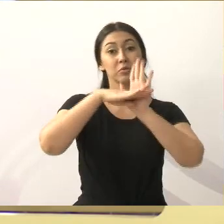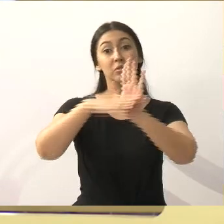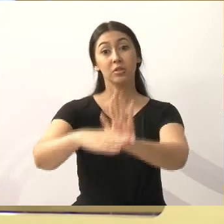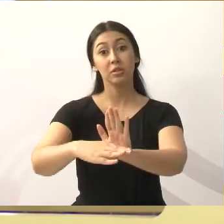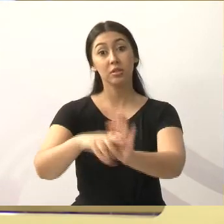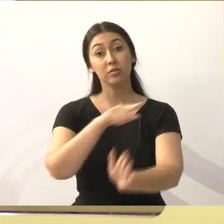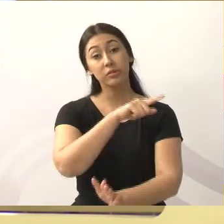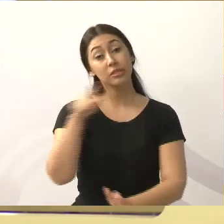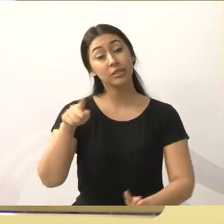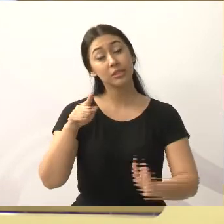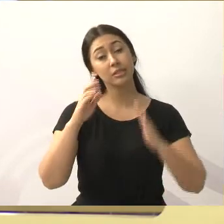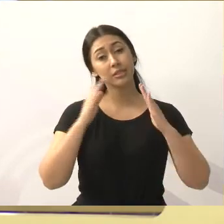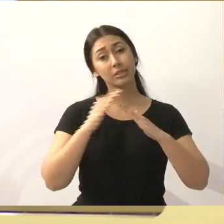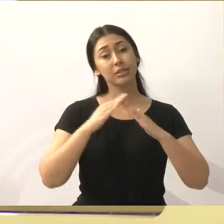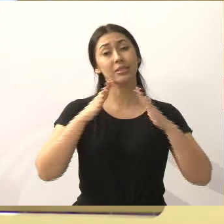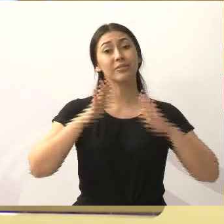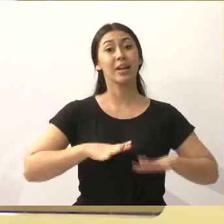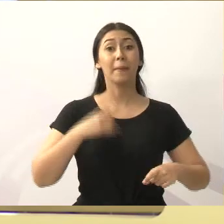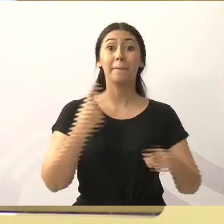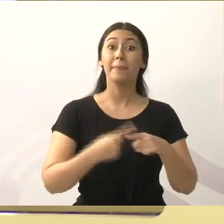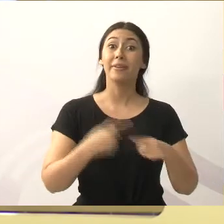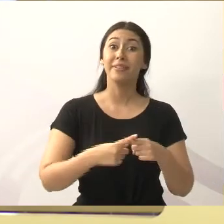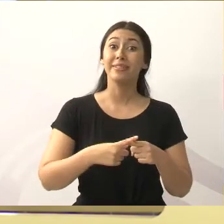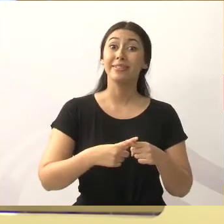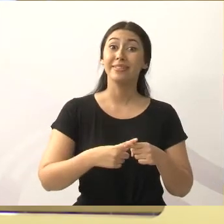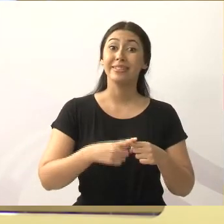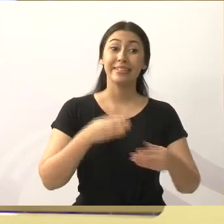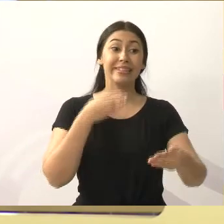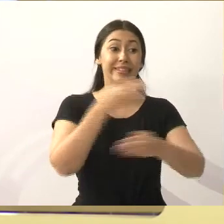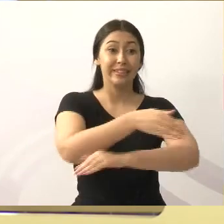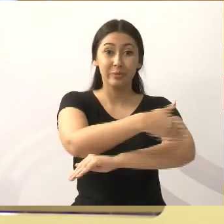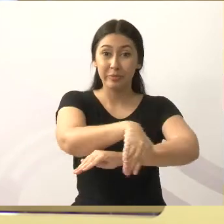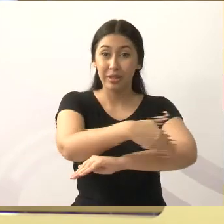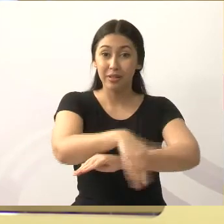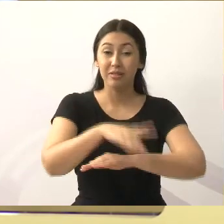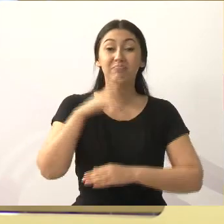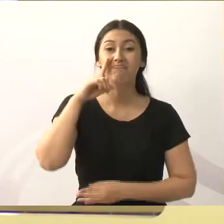não sair de casa, porque é perigoso você sair de casa.